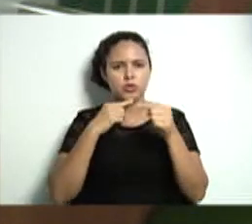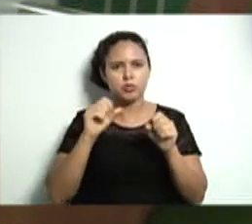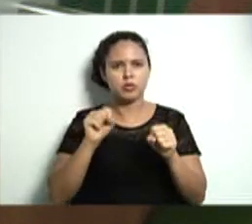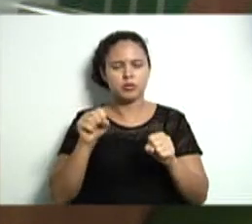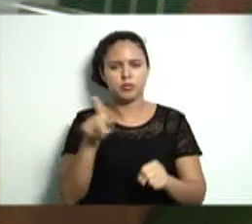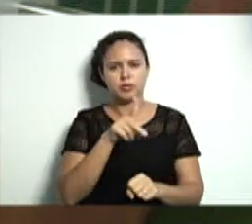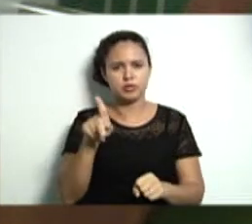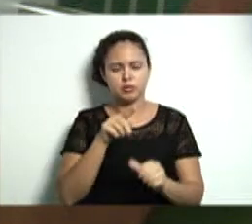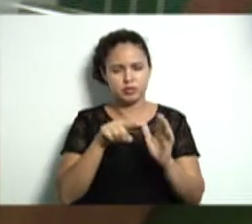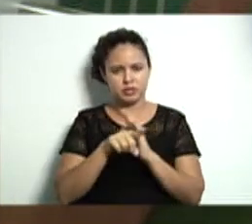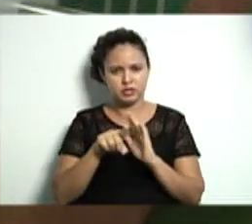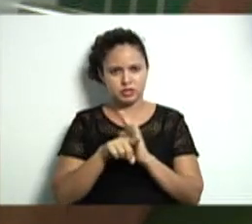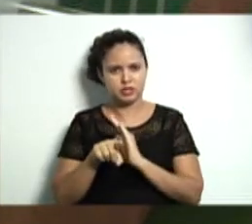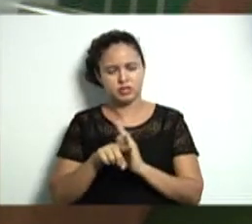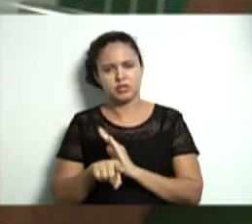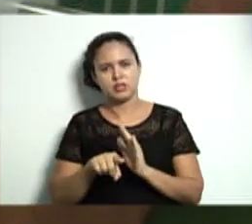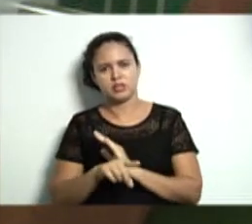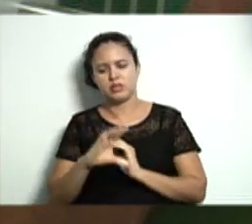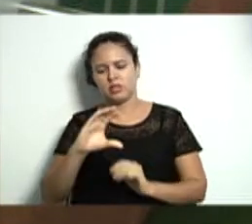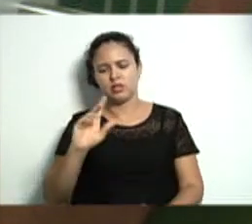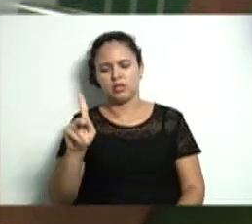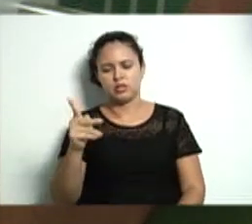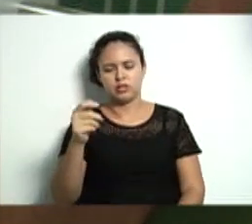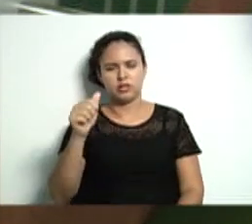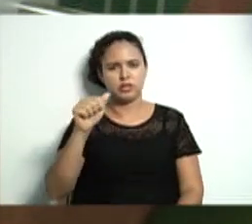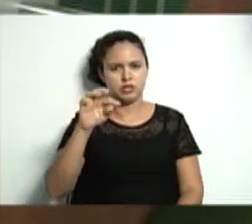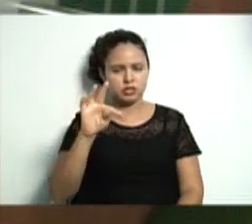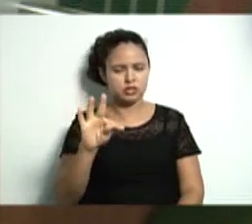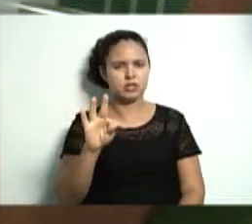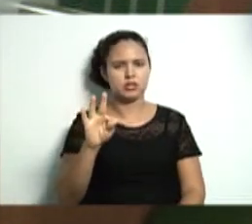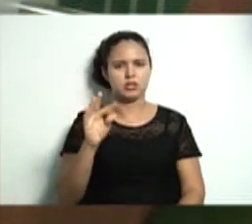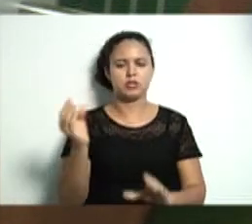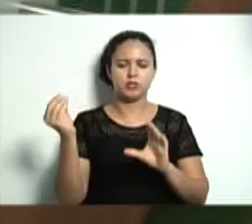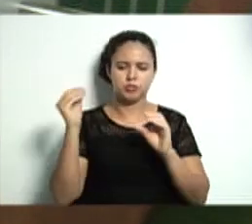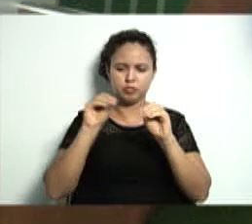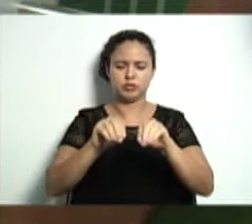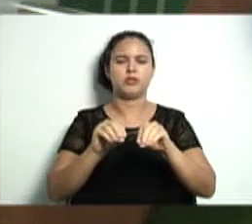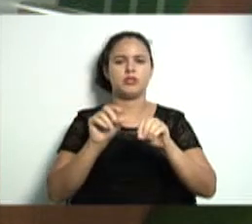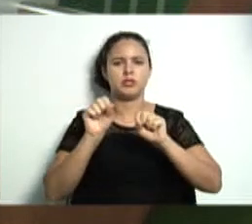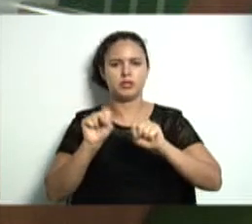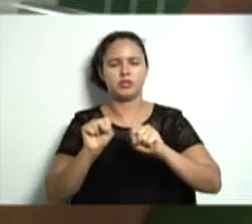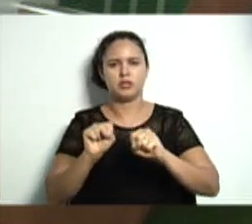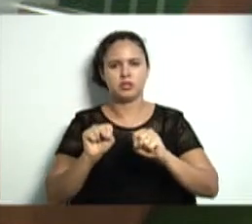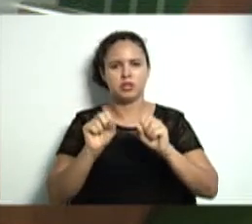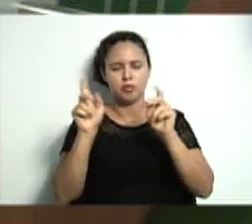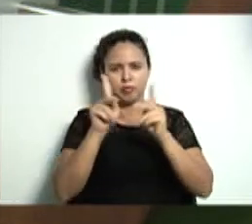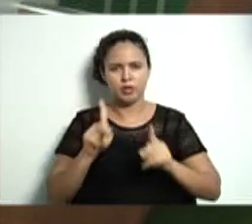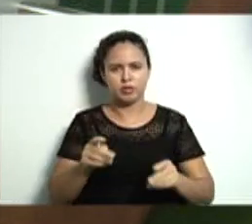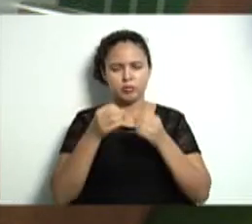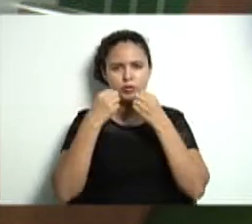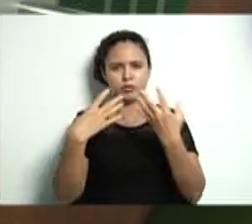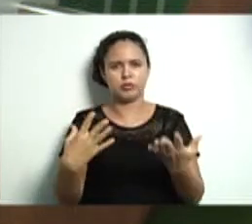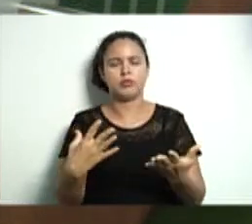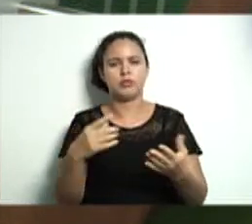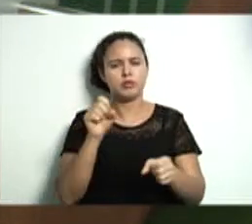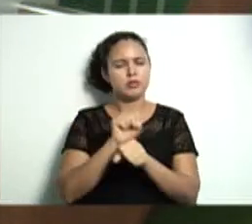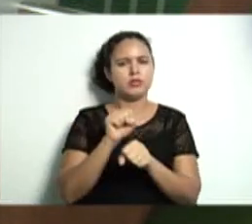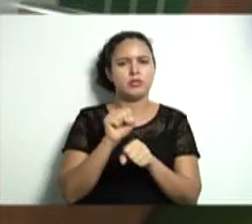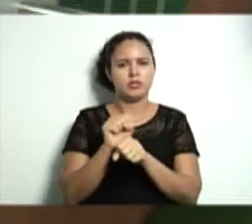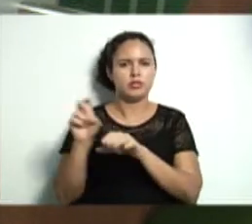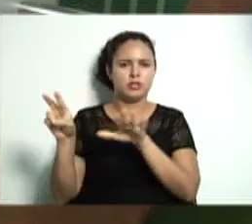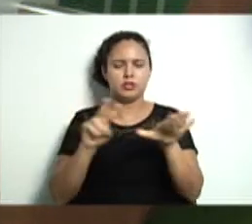com o professor, se não, entra no chat semana que vem, coloca sua dúvida também, tá ok? Paz e bem para você, espero